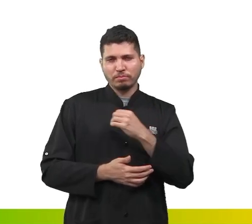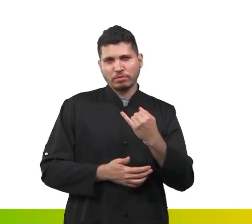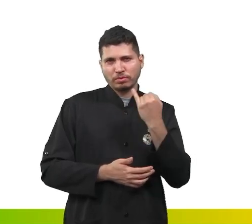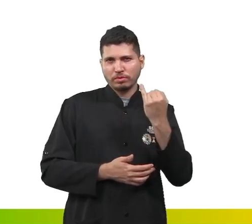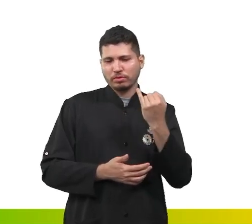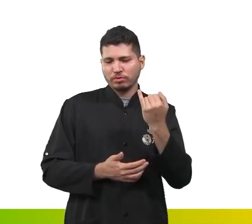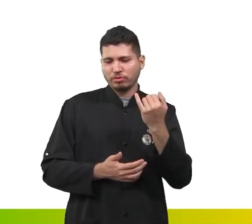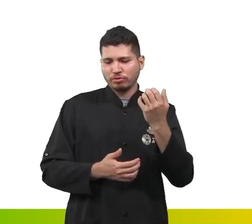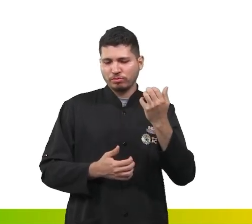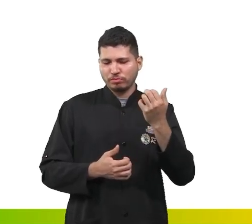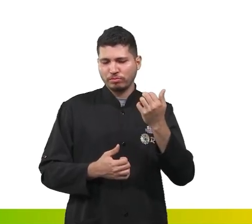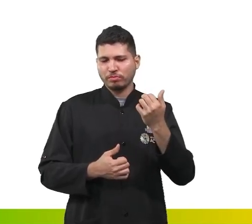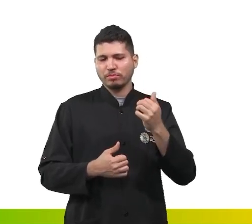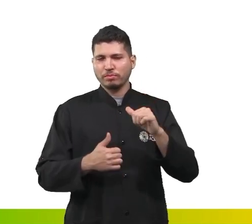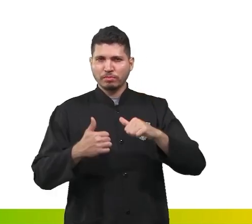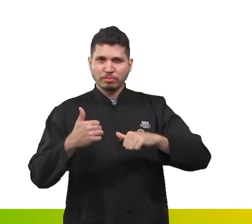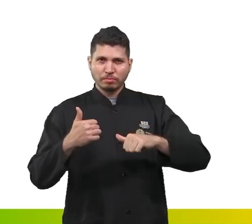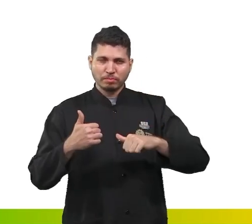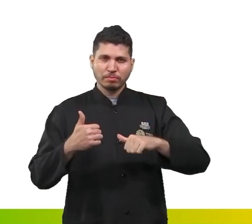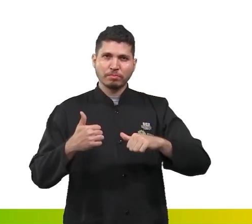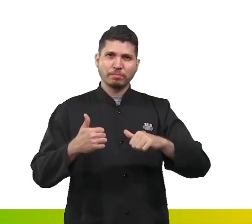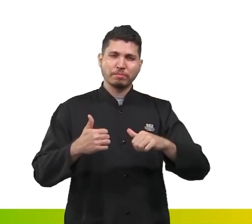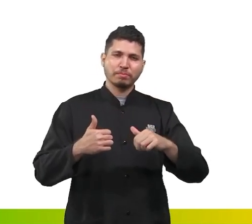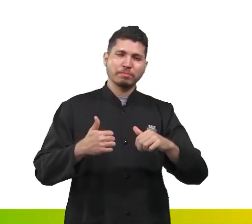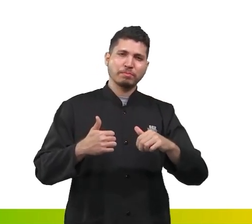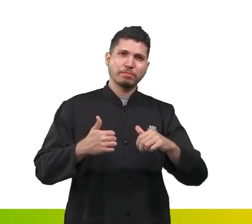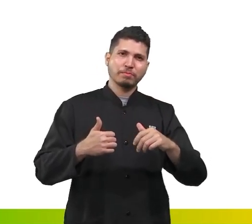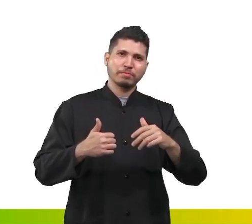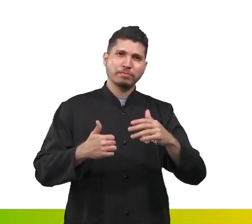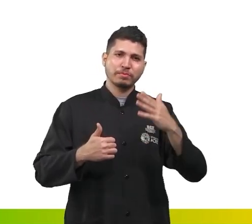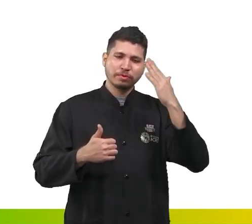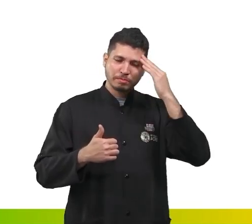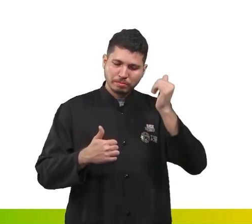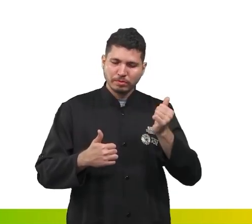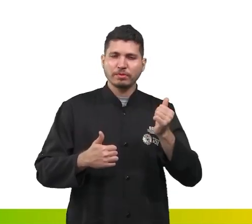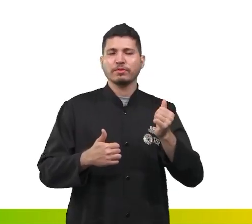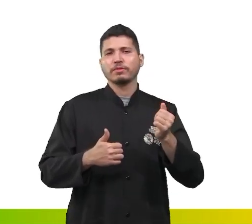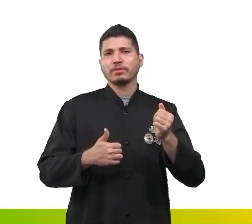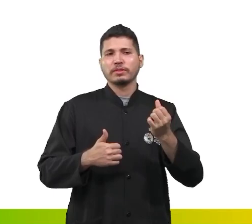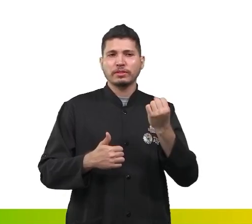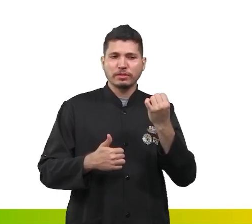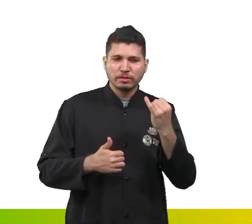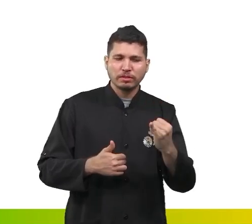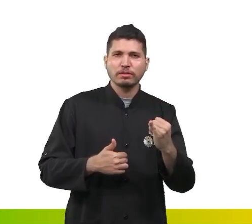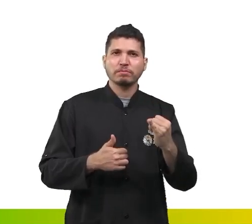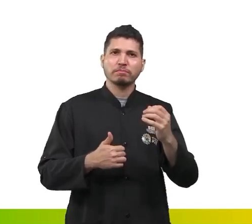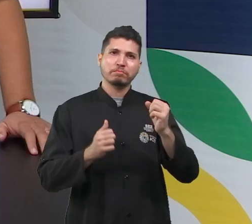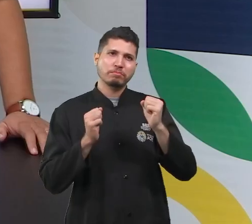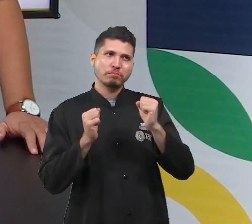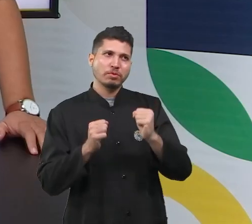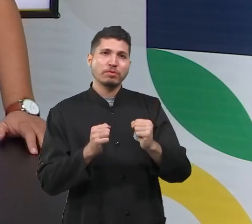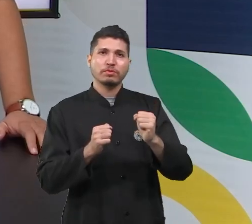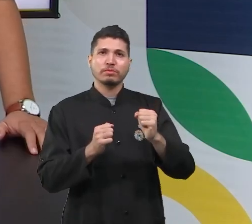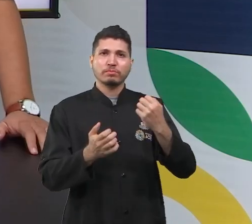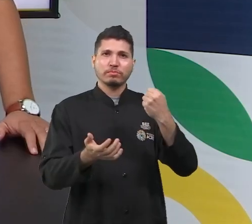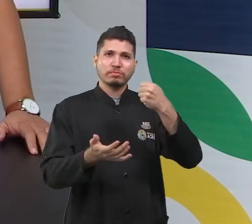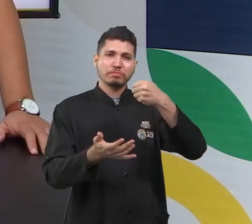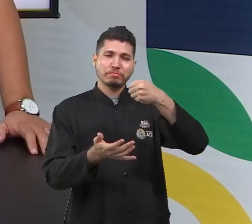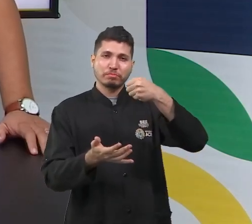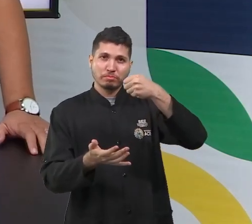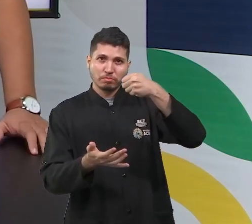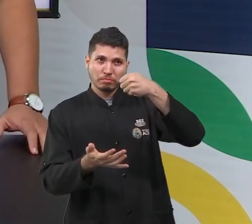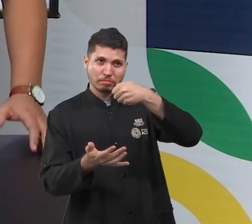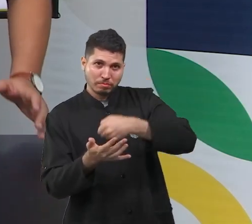pensões, aluguéis ou aplicações e até bonificações e premiações esporádicas. Da mesma forma que